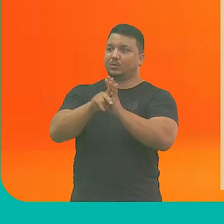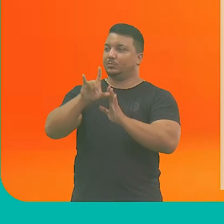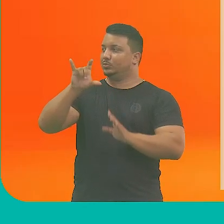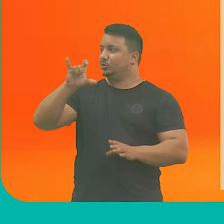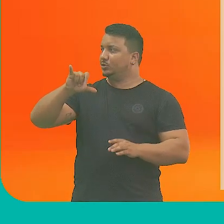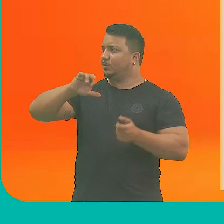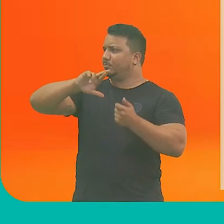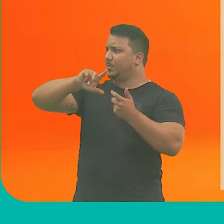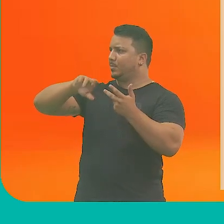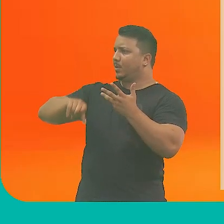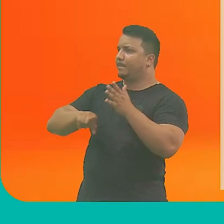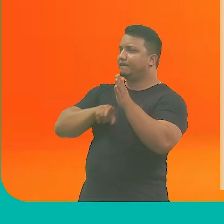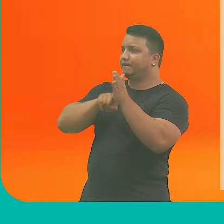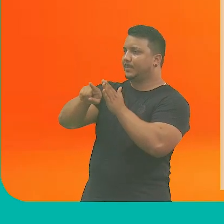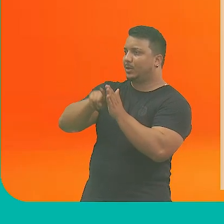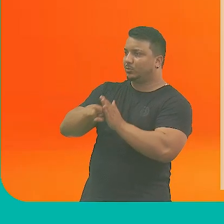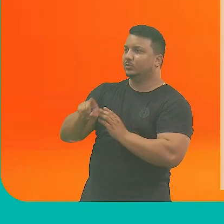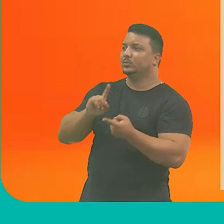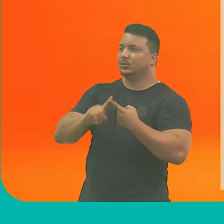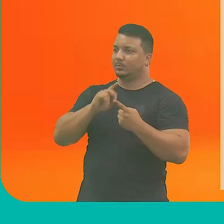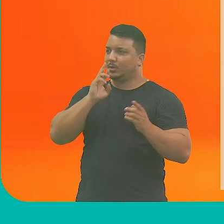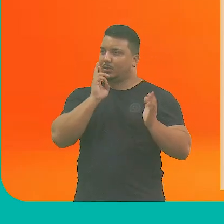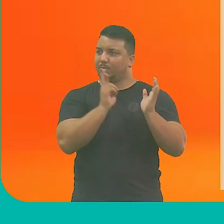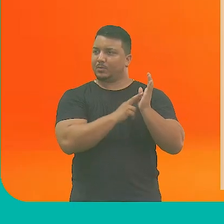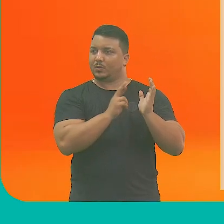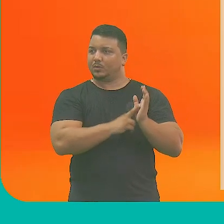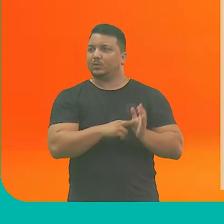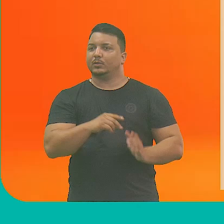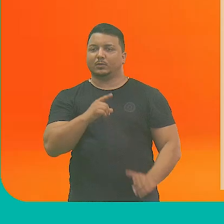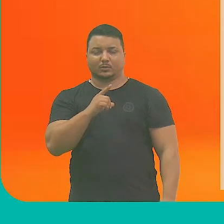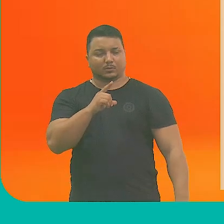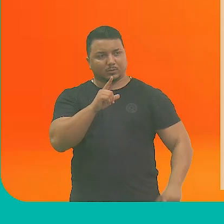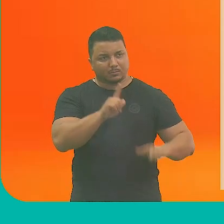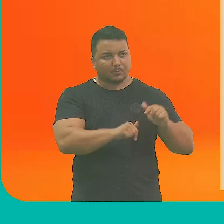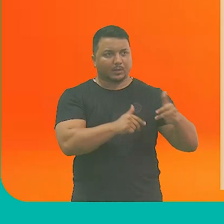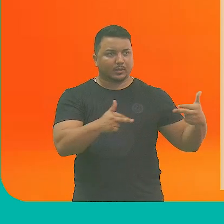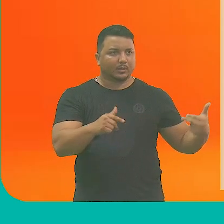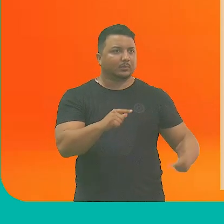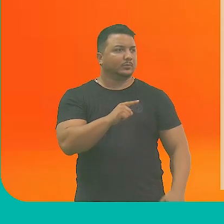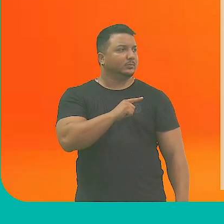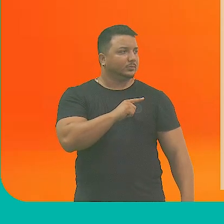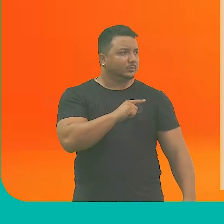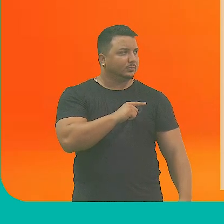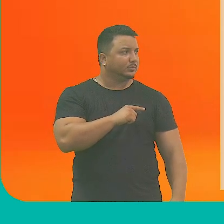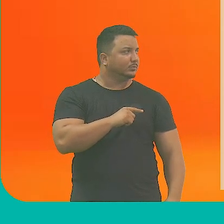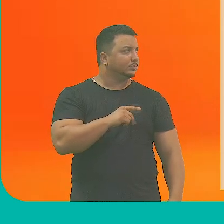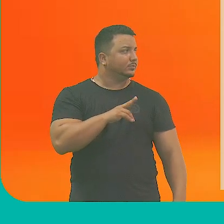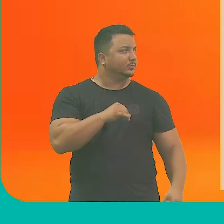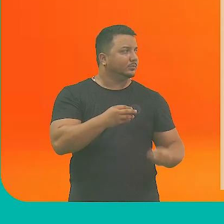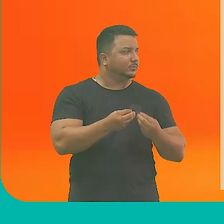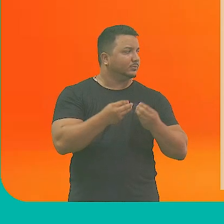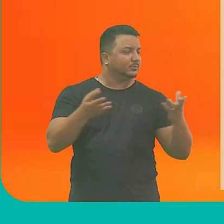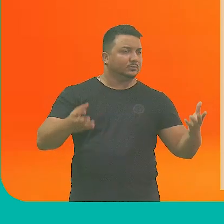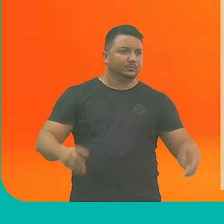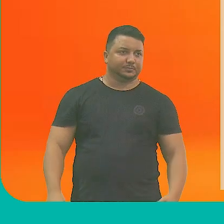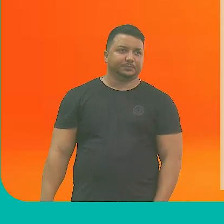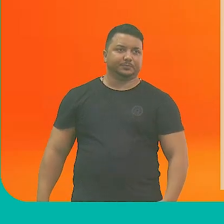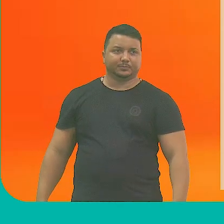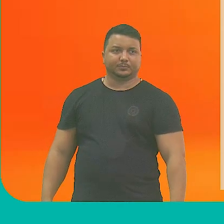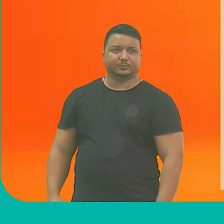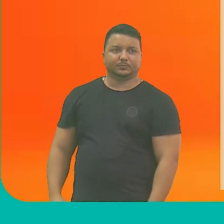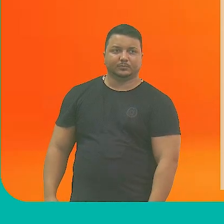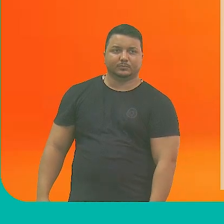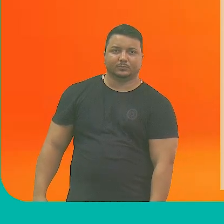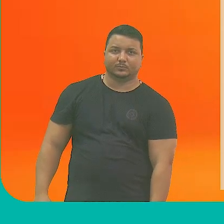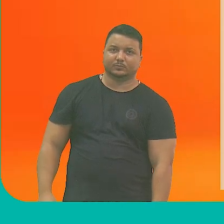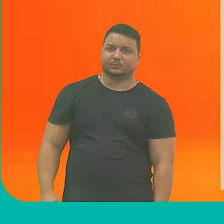tanto as questões como as resoluções, tá? É um materialzinho meu que tem lá. e eu vou disponibilizar para vocês.